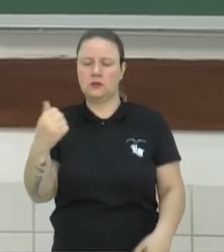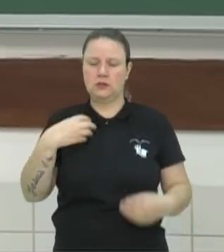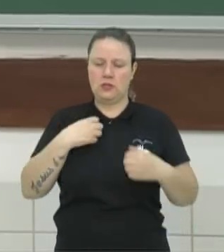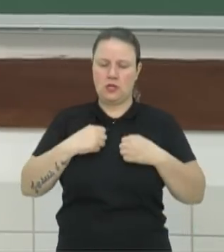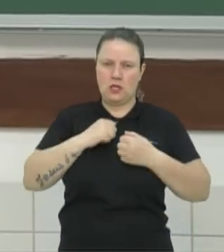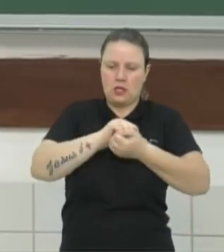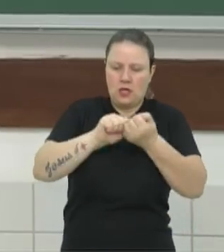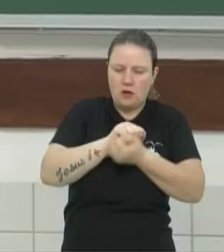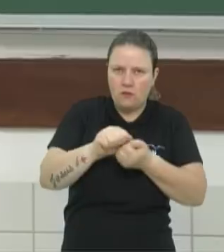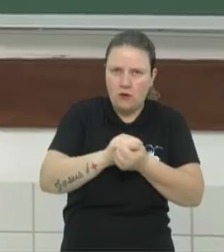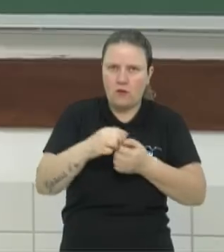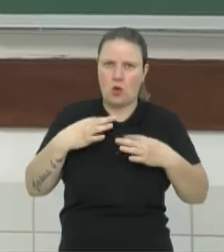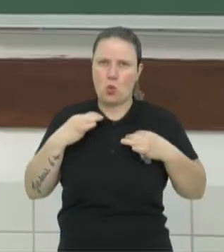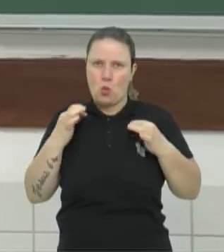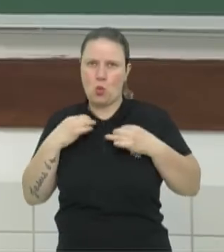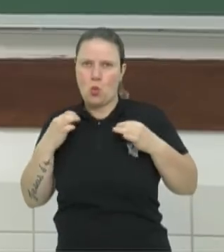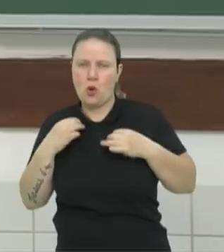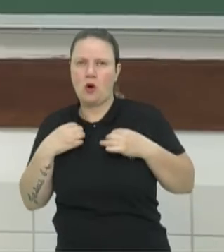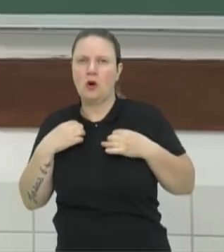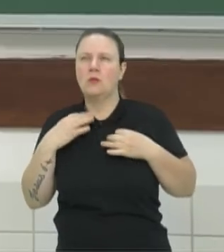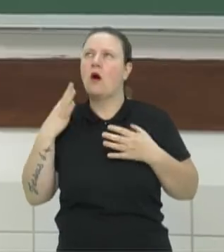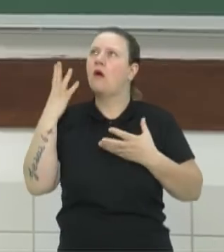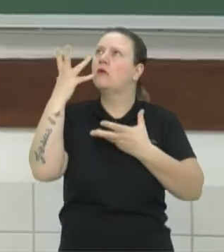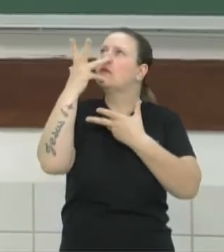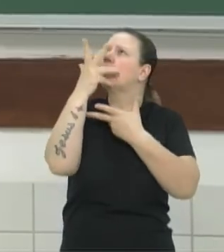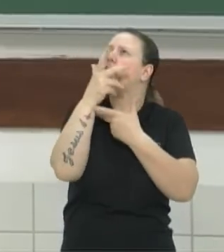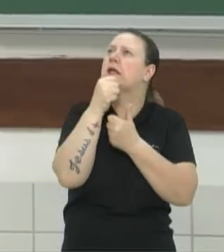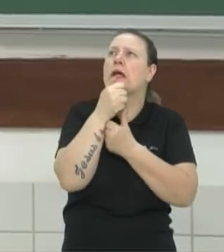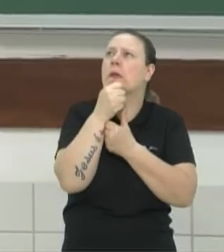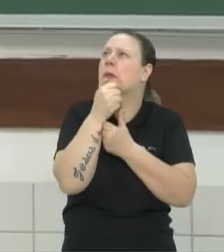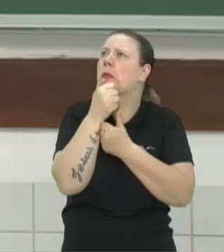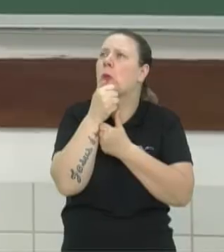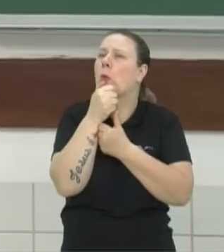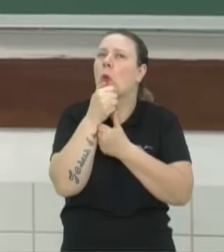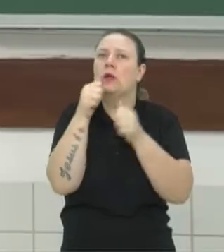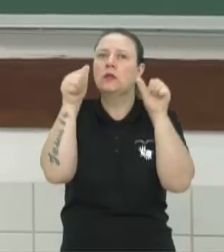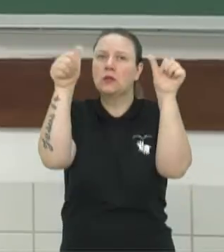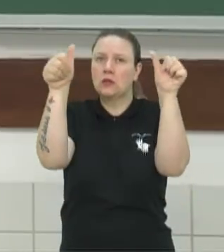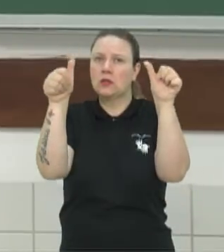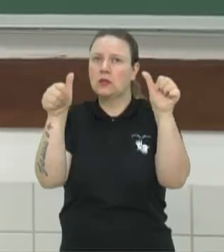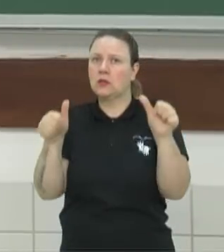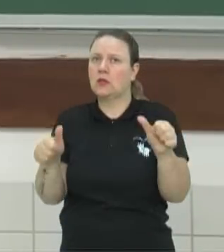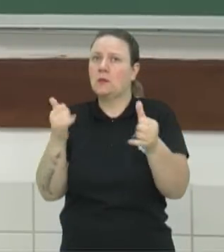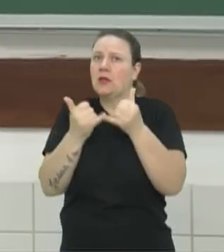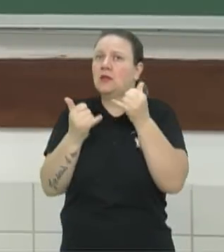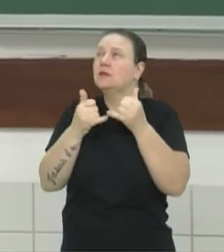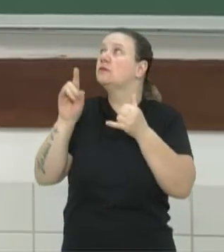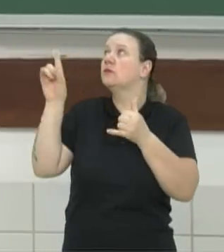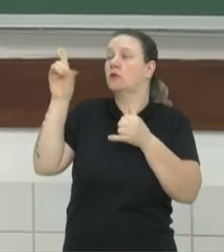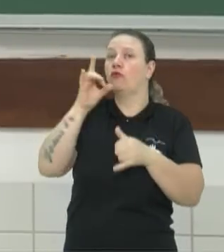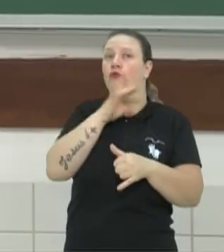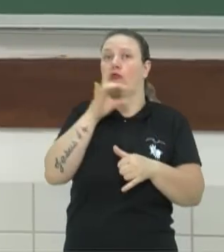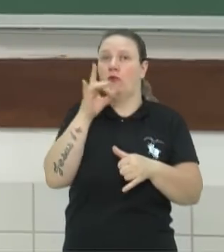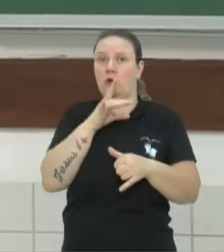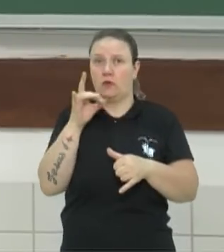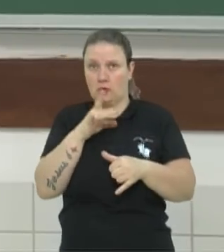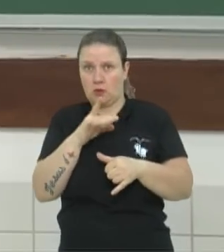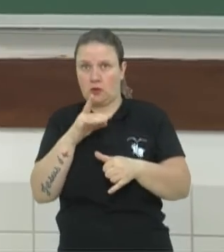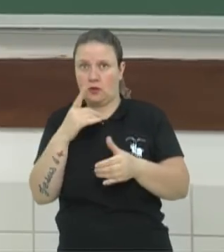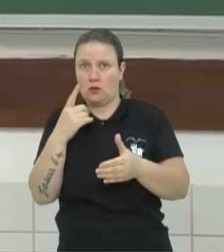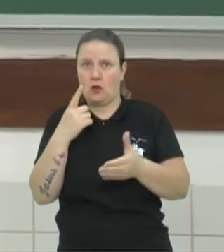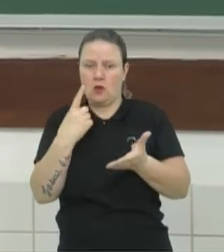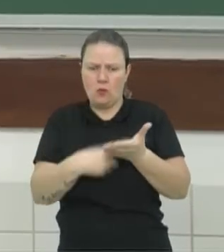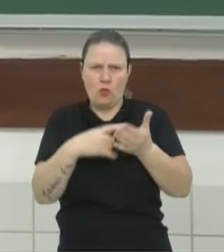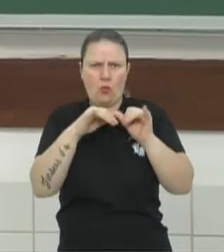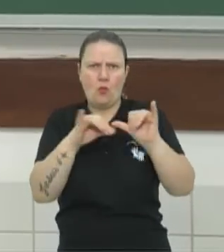cartazes deles são maravilhosos, parecem cartazes de salvar o mundo. Parecem cartazes com esse aqui que a gente estava vendo, de campanhas para